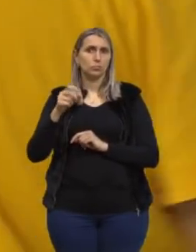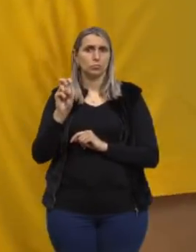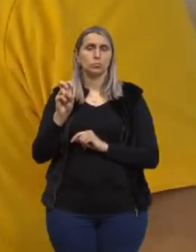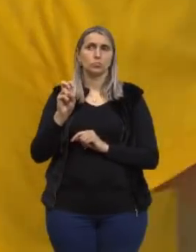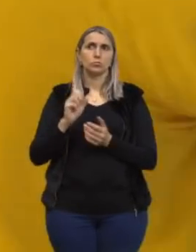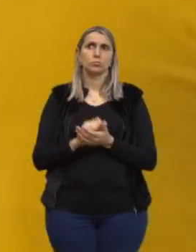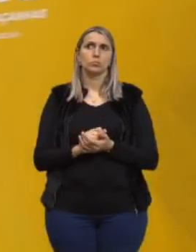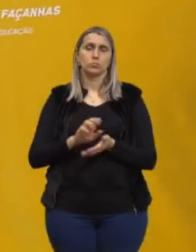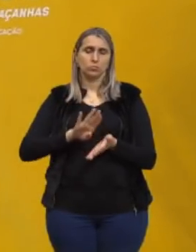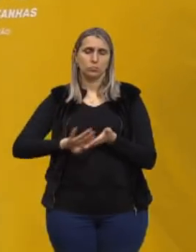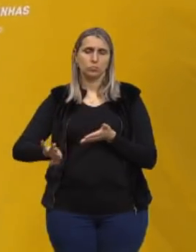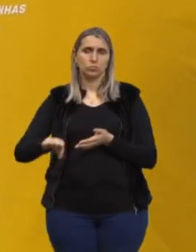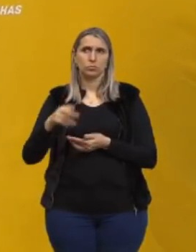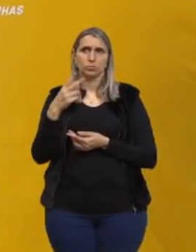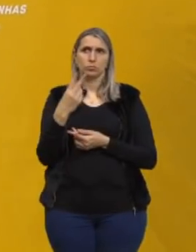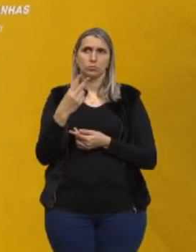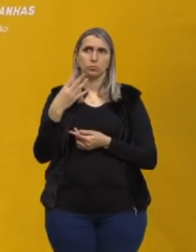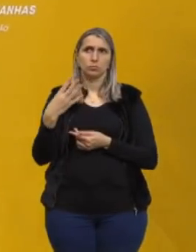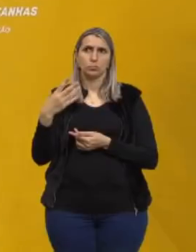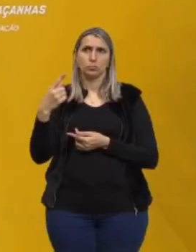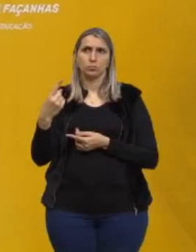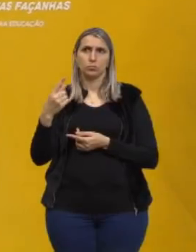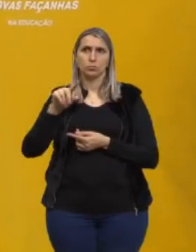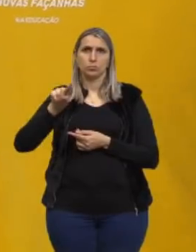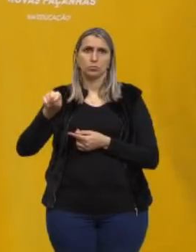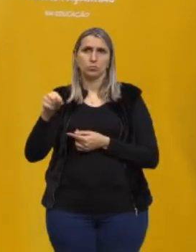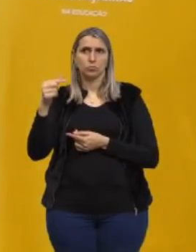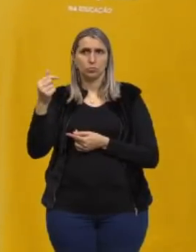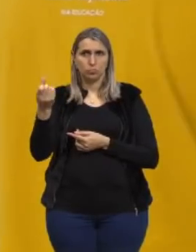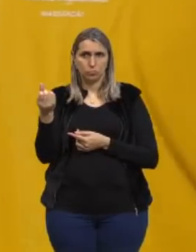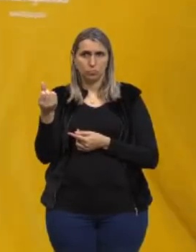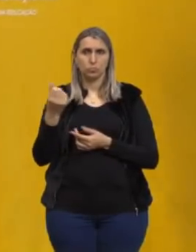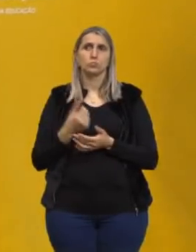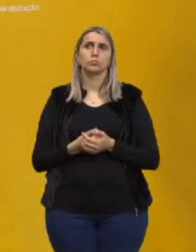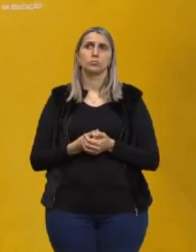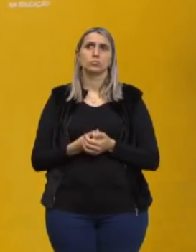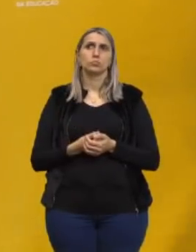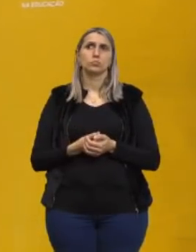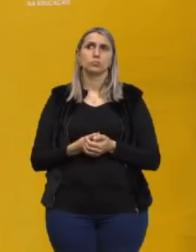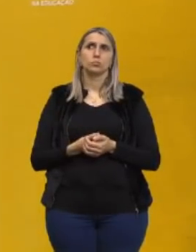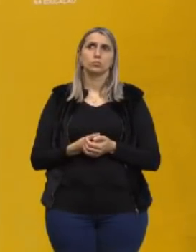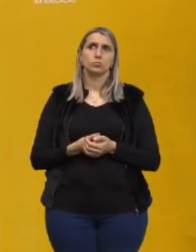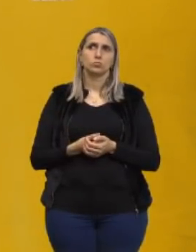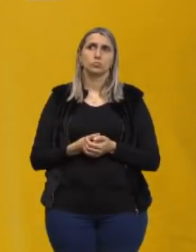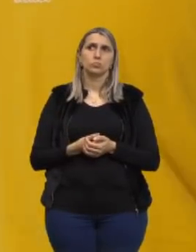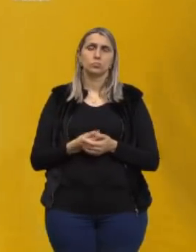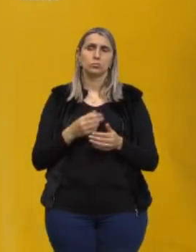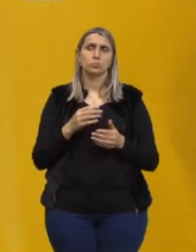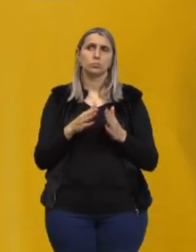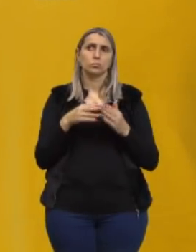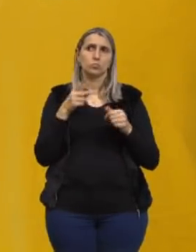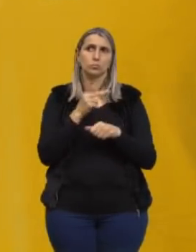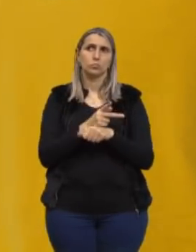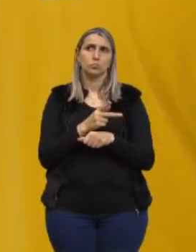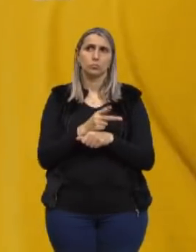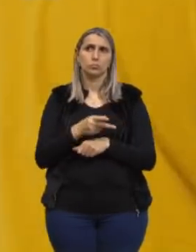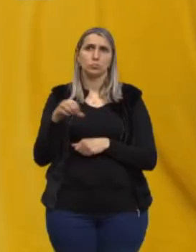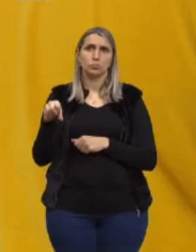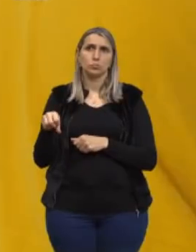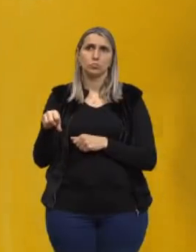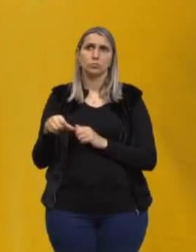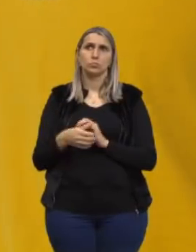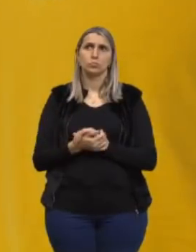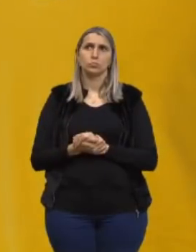vírgula 5 - 241 vírgula 61 e pede emprestado vai